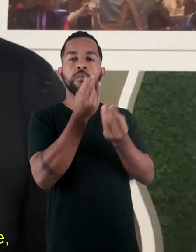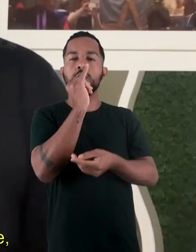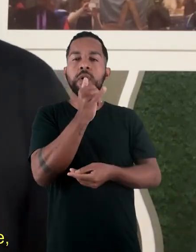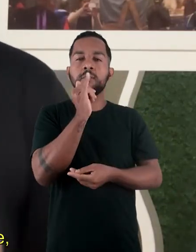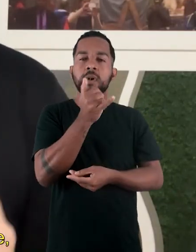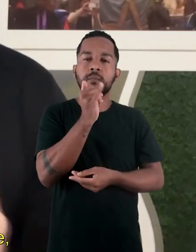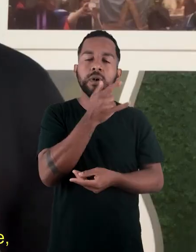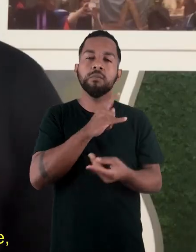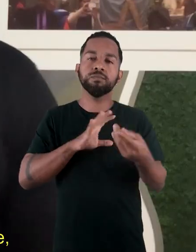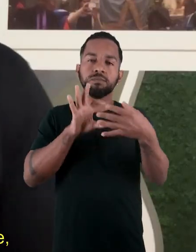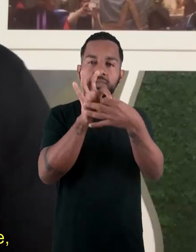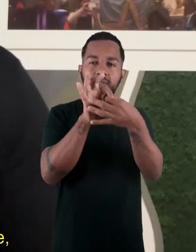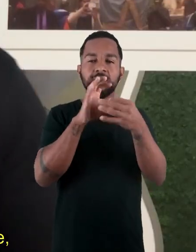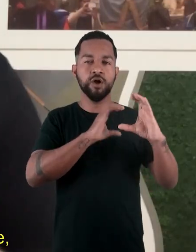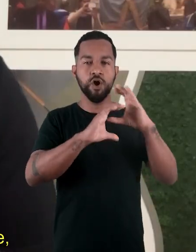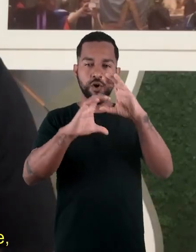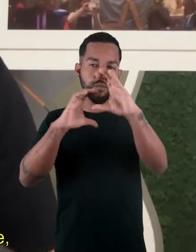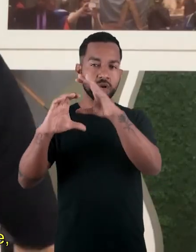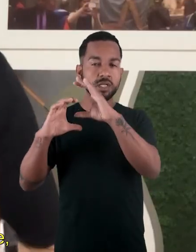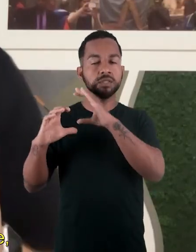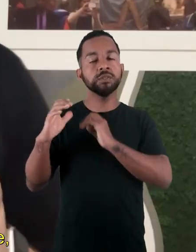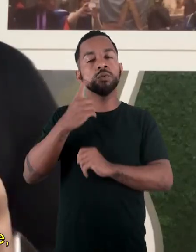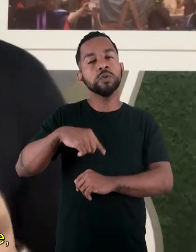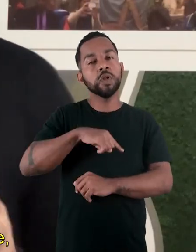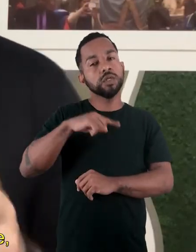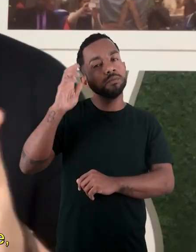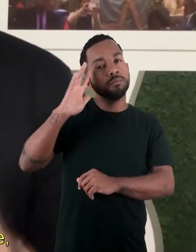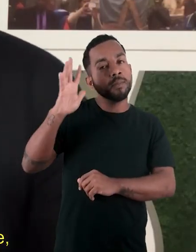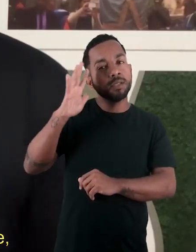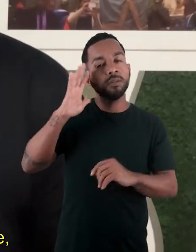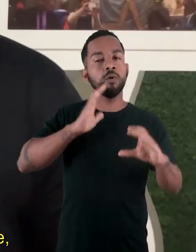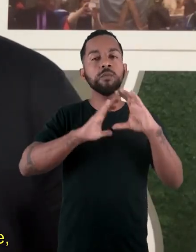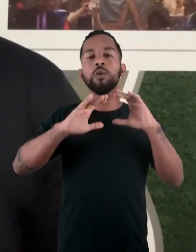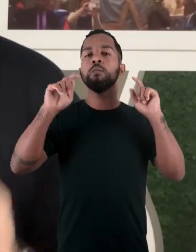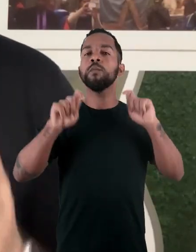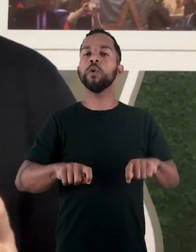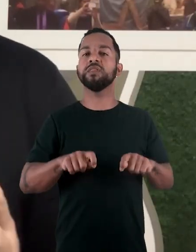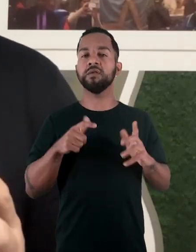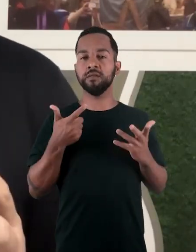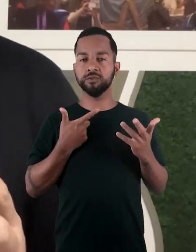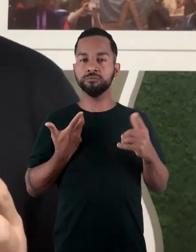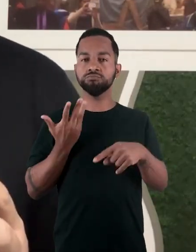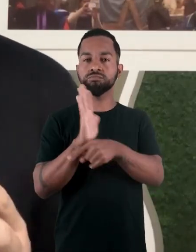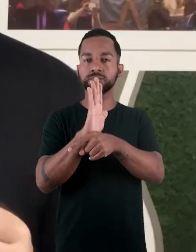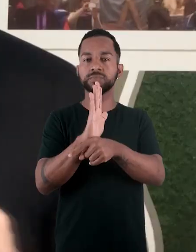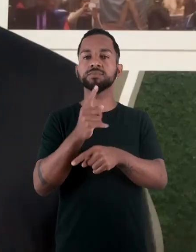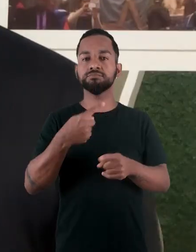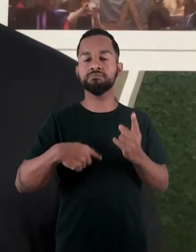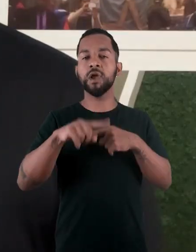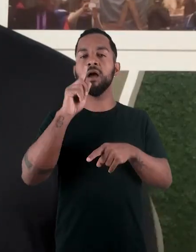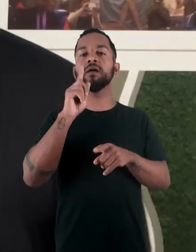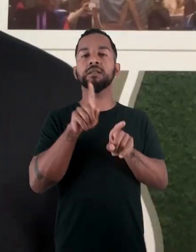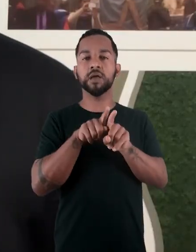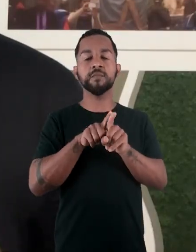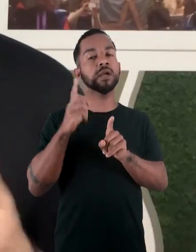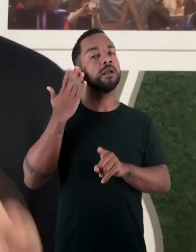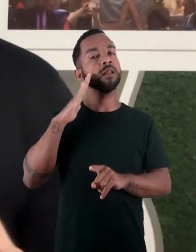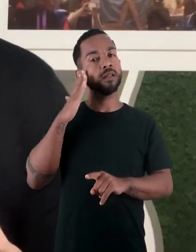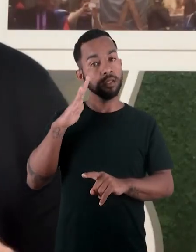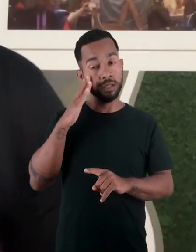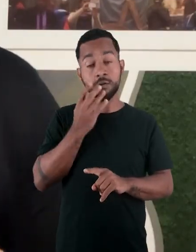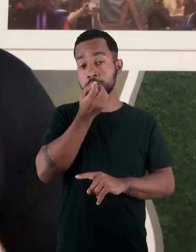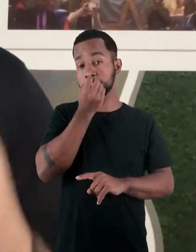a se apoiar na comunicação, pensando em uma comunicação potente, pensando em uma comunicação que se faz entender. A